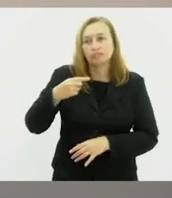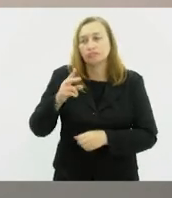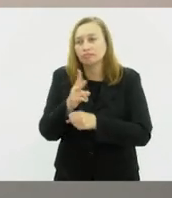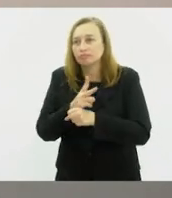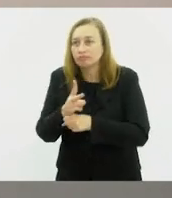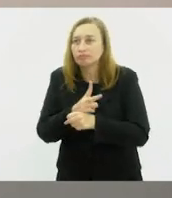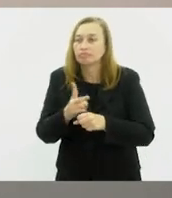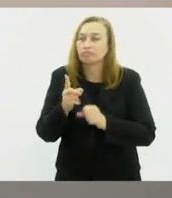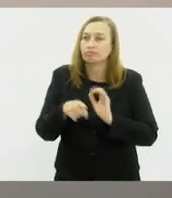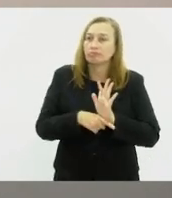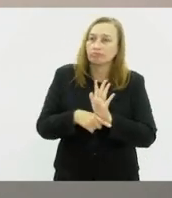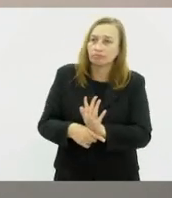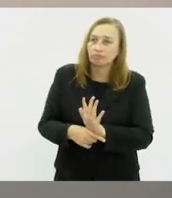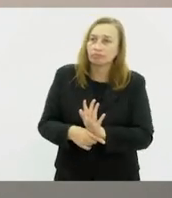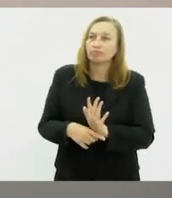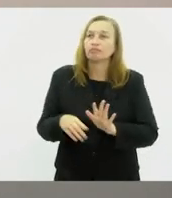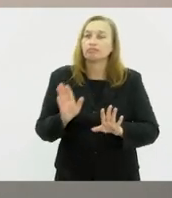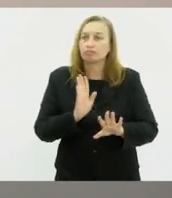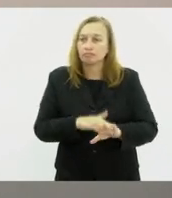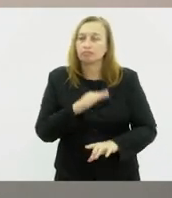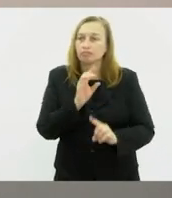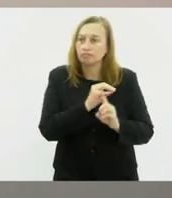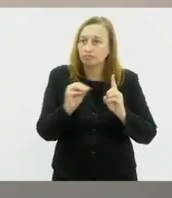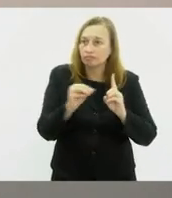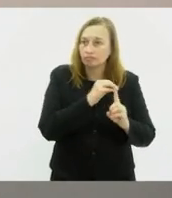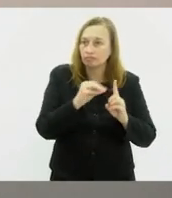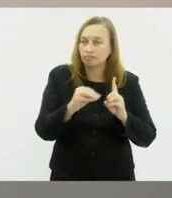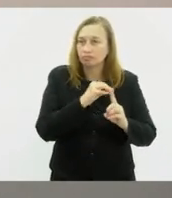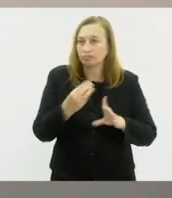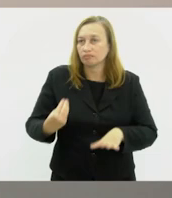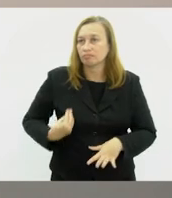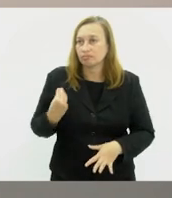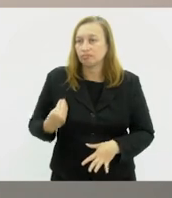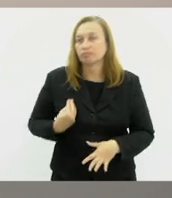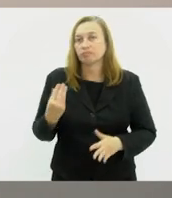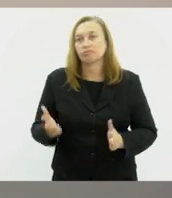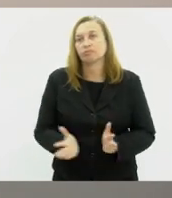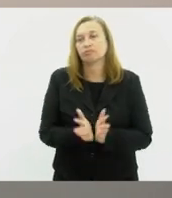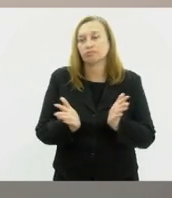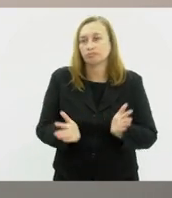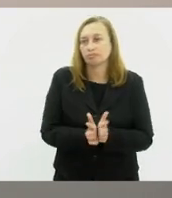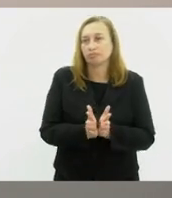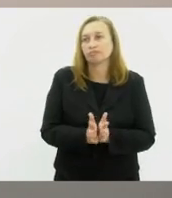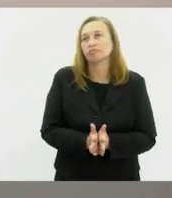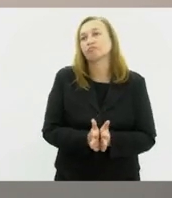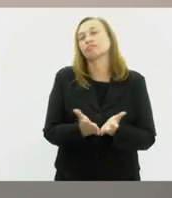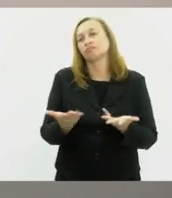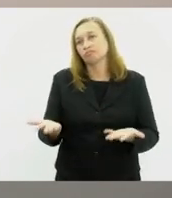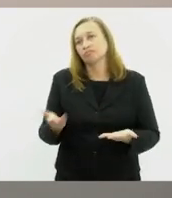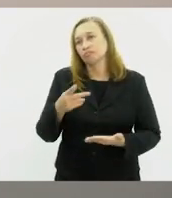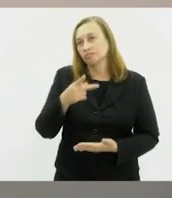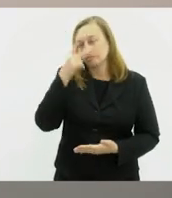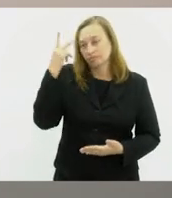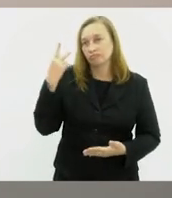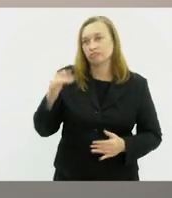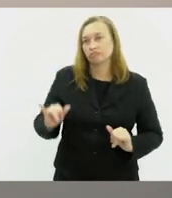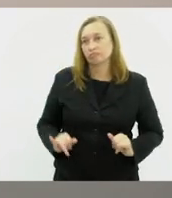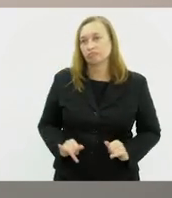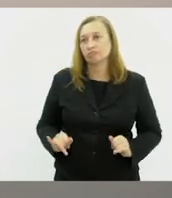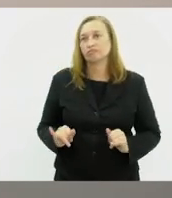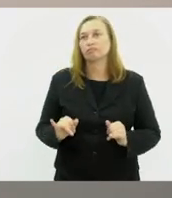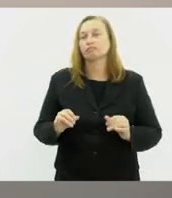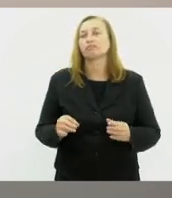eh mais vulnerabilizadas Vivendo em condições de extrema precariedade E são essas pessoas que vão ser afetadas por essa